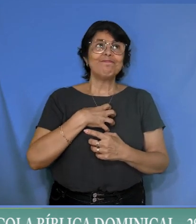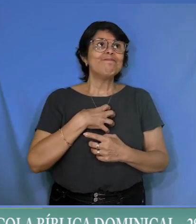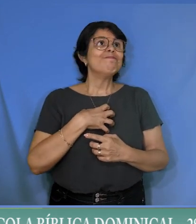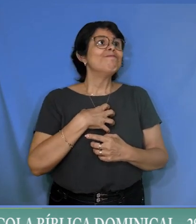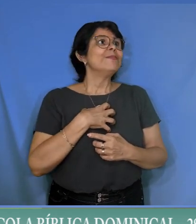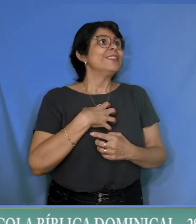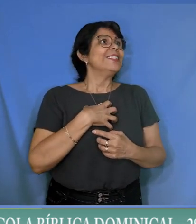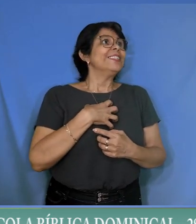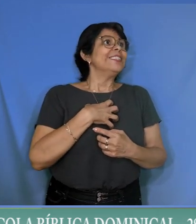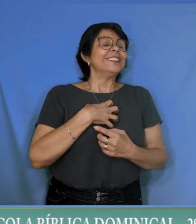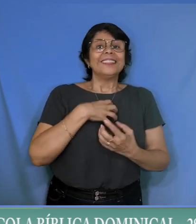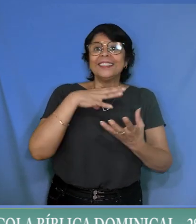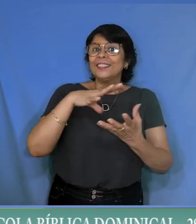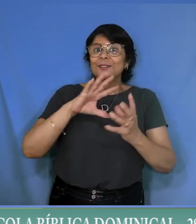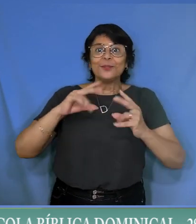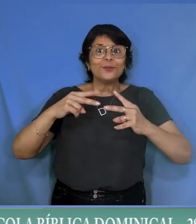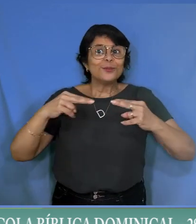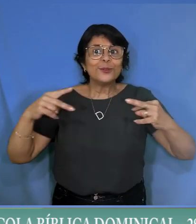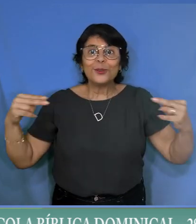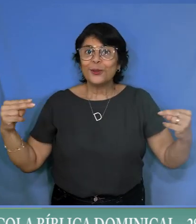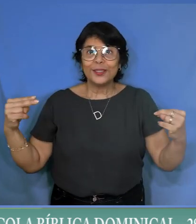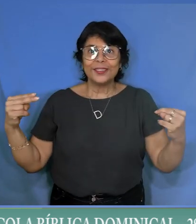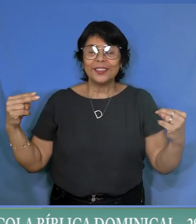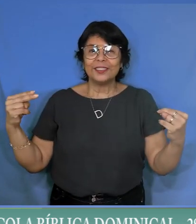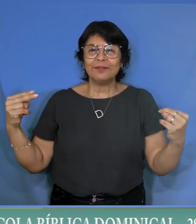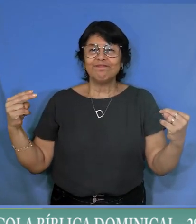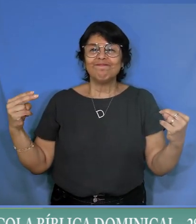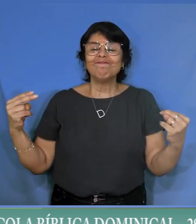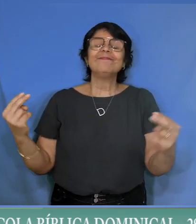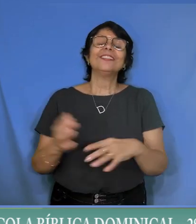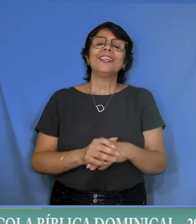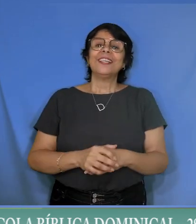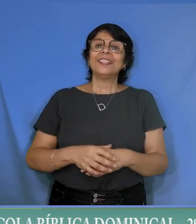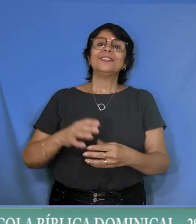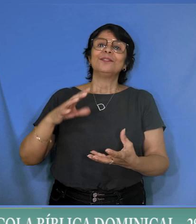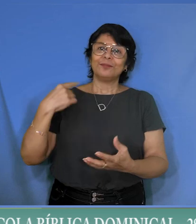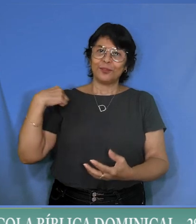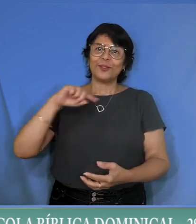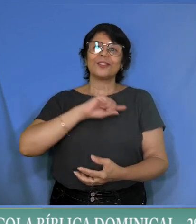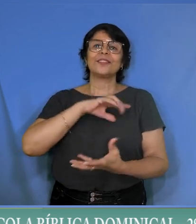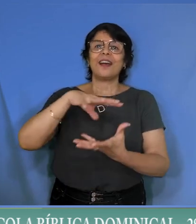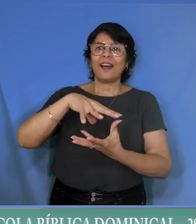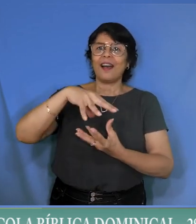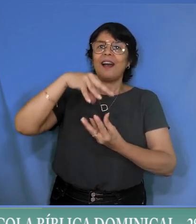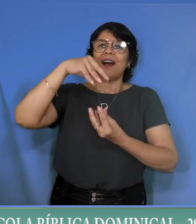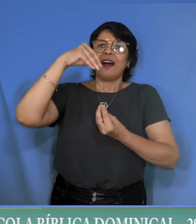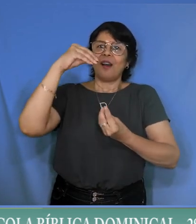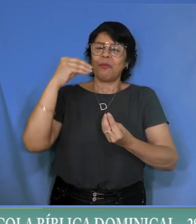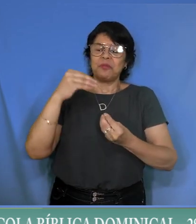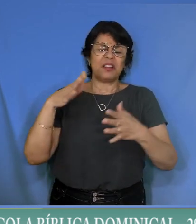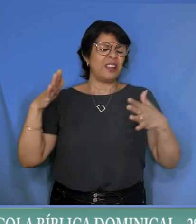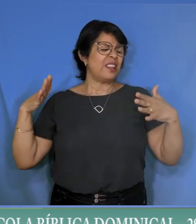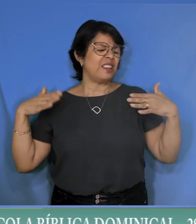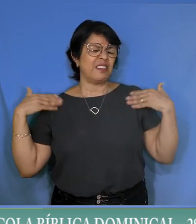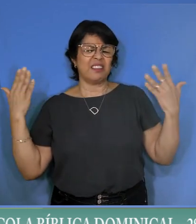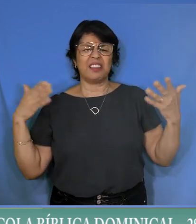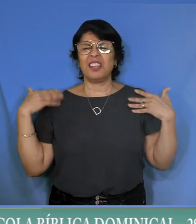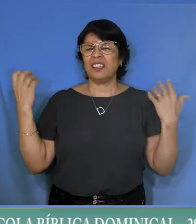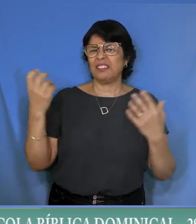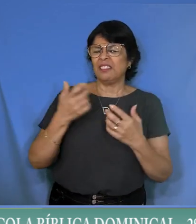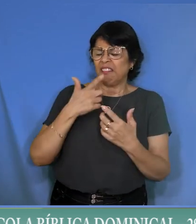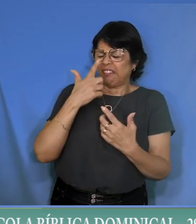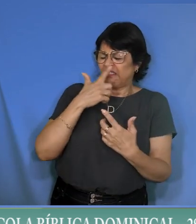os âmbitos do ser humano. E também por ser assim tão poderosa, os eleitos de